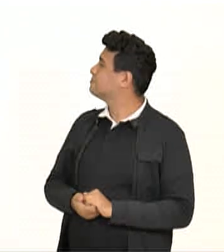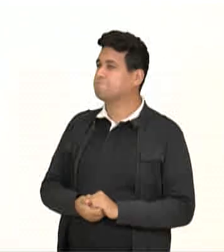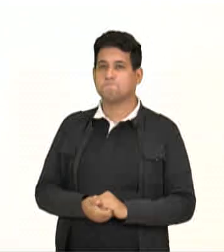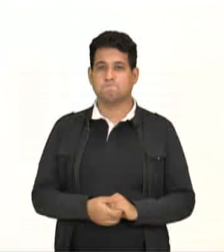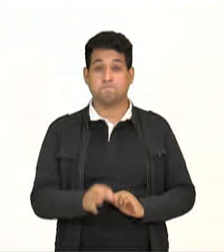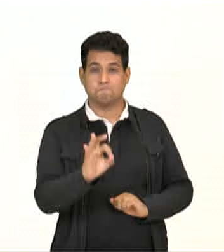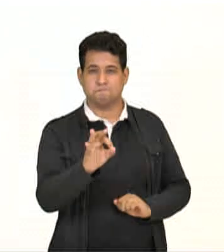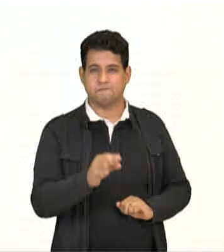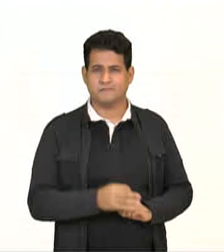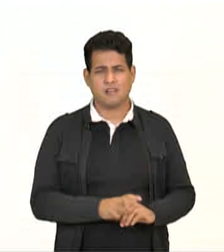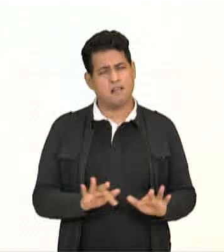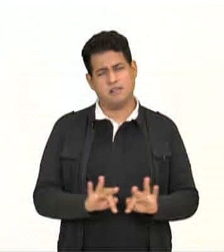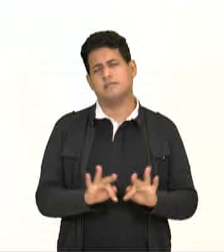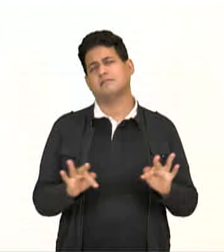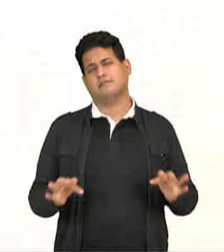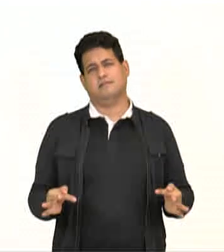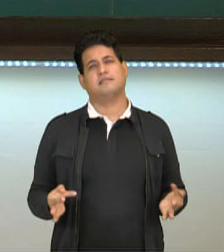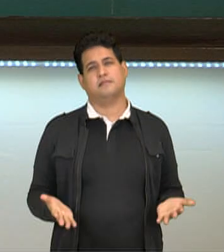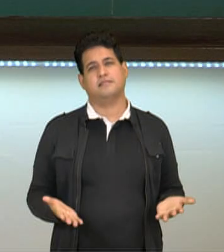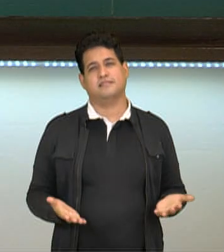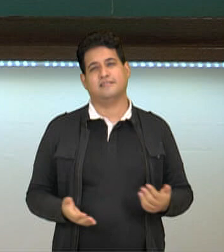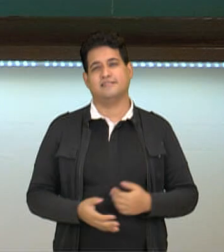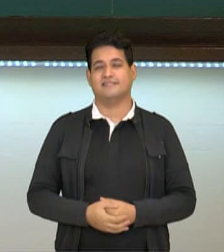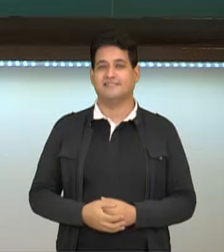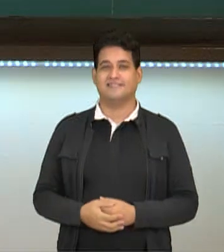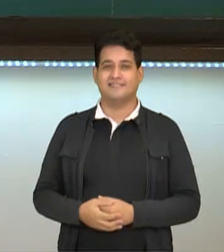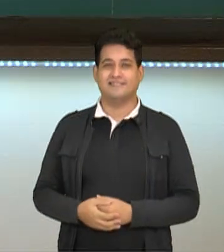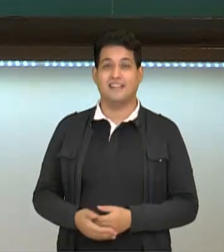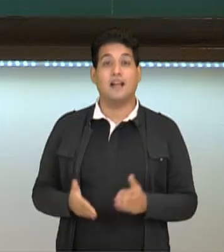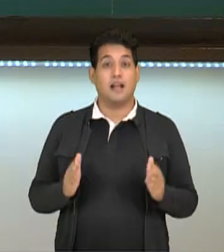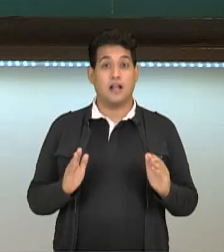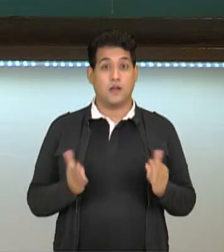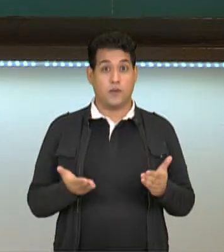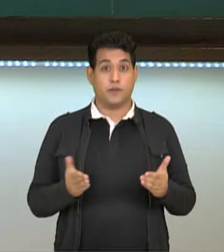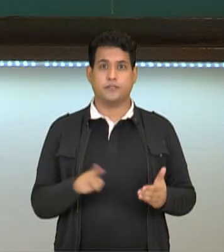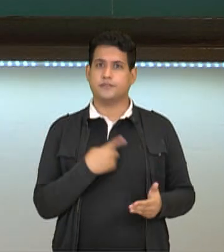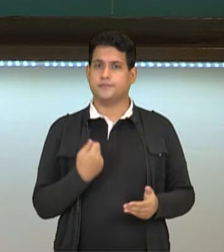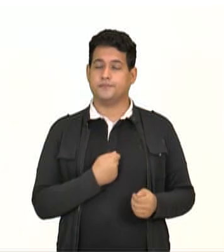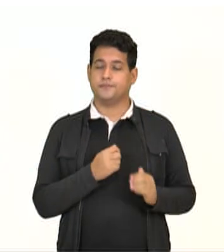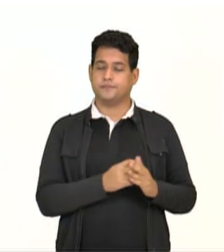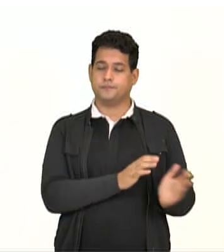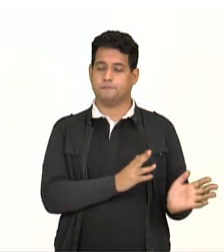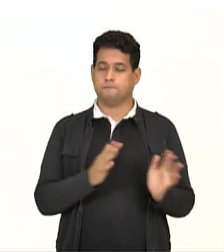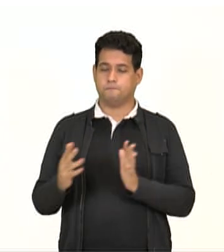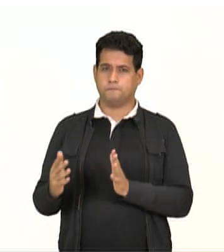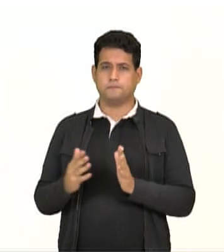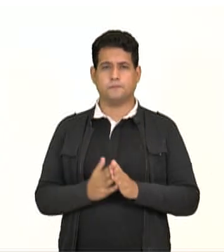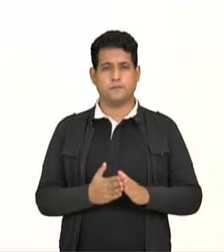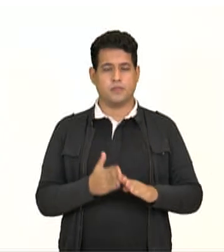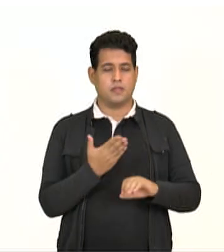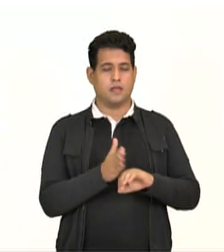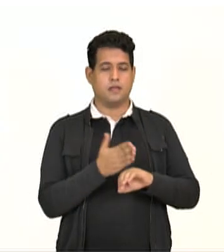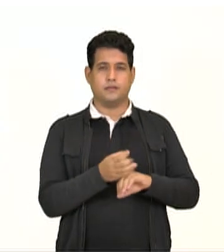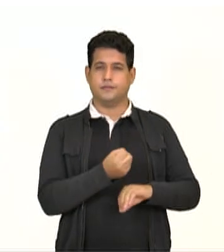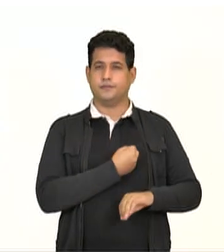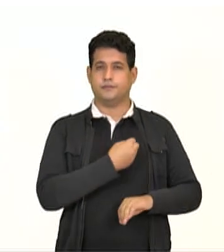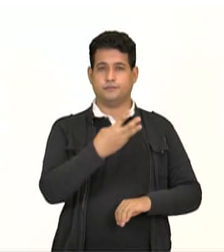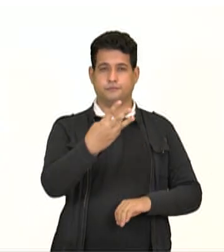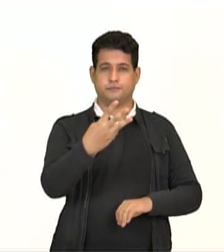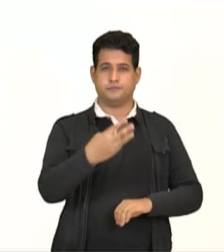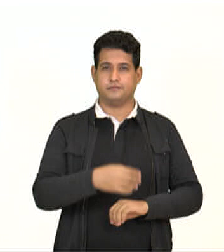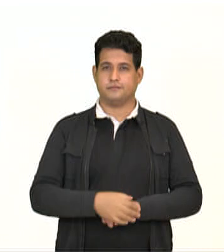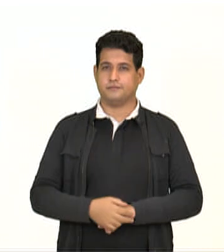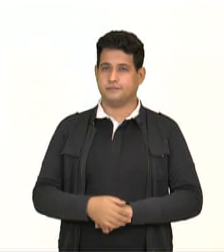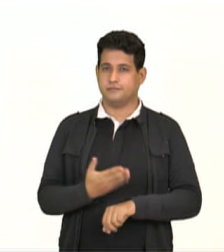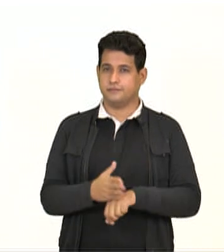Certo? Muito simples essa, não é mesmo? Agora vamos passar para a sequência. Exercise number 3.